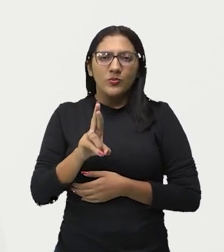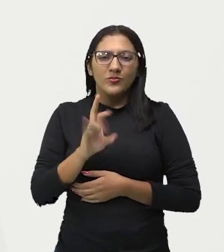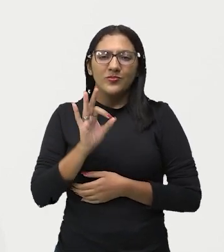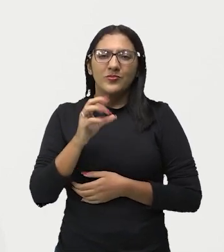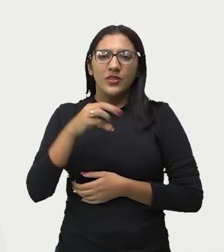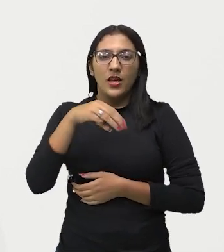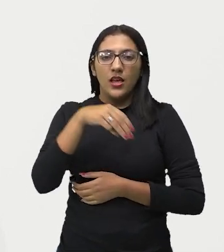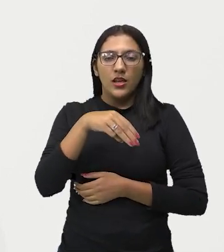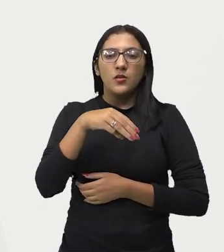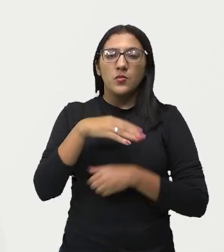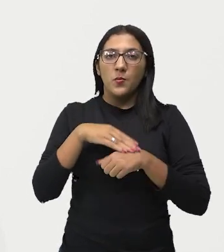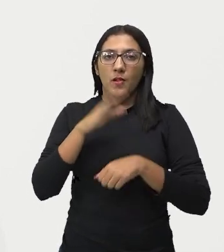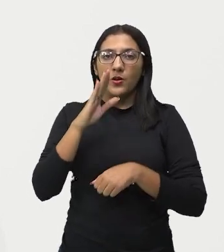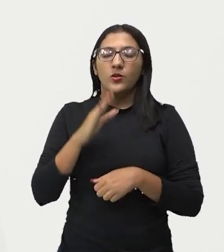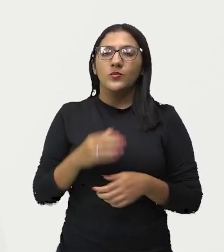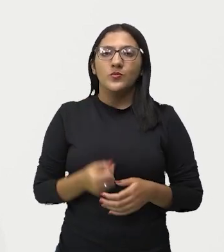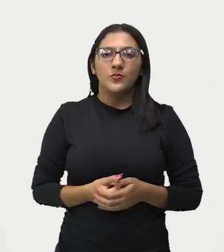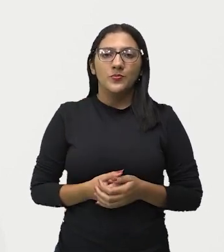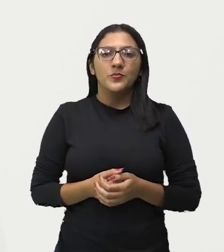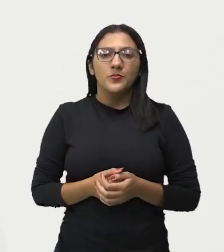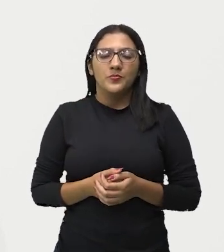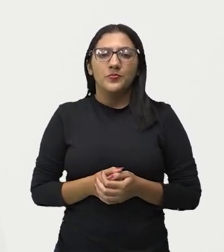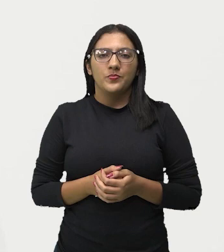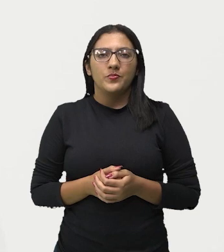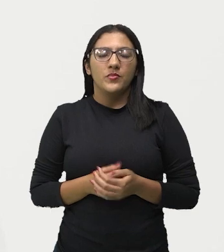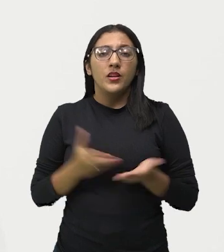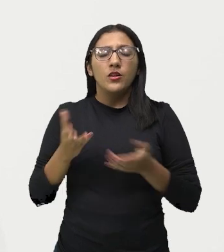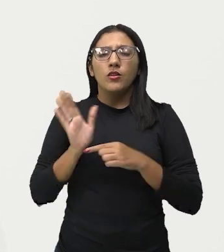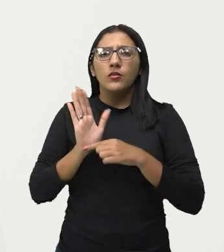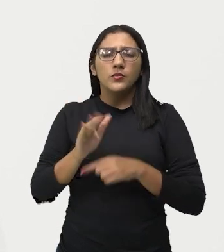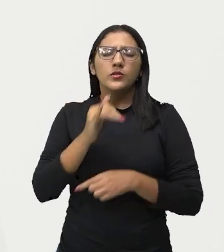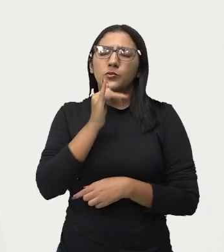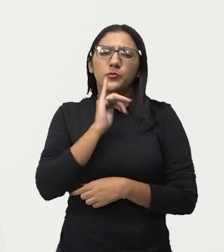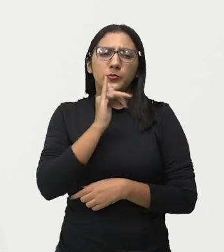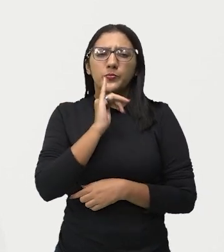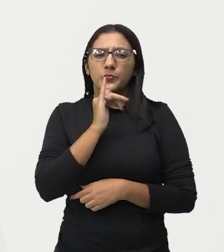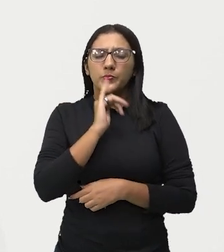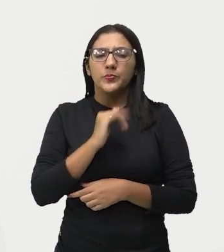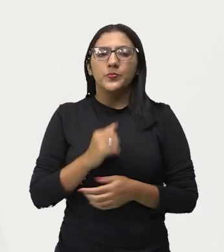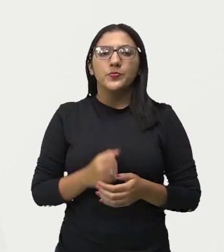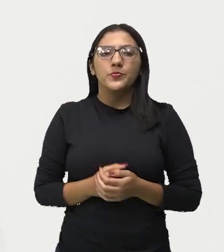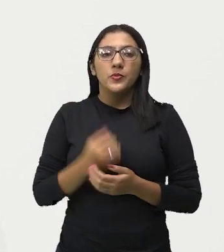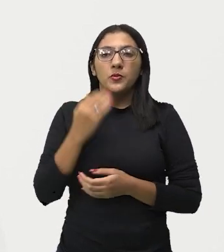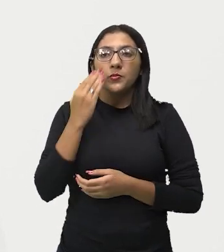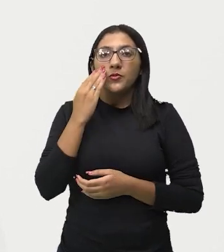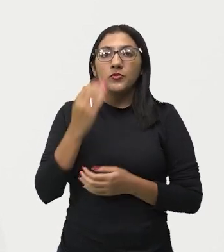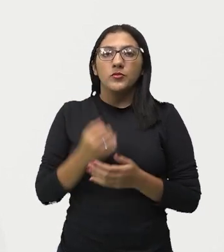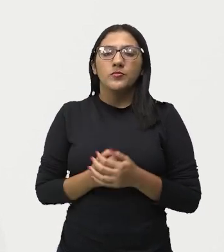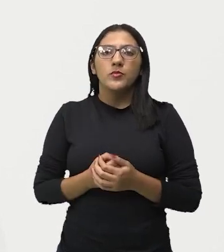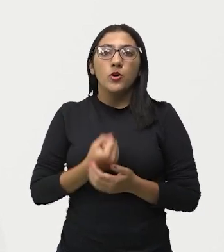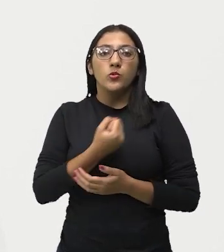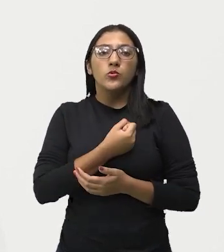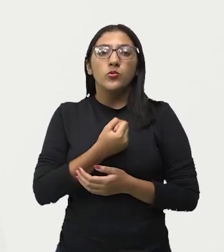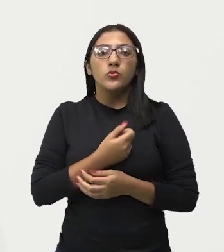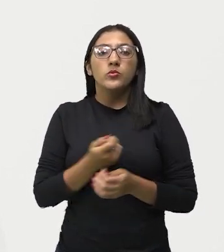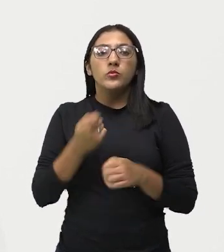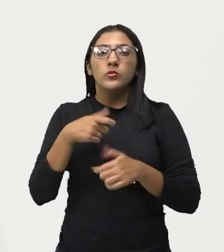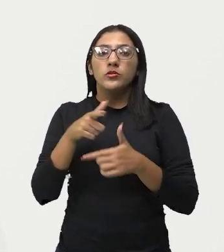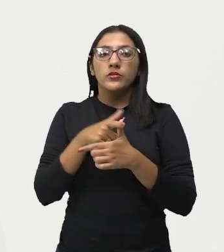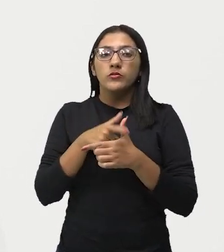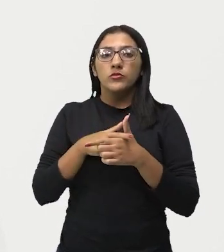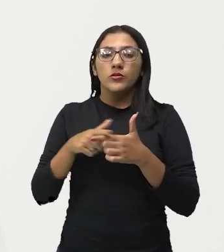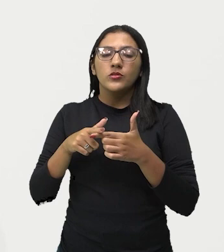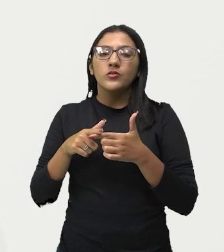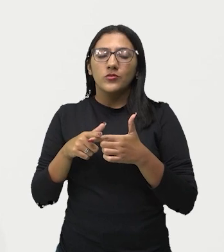O maior divisor comum, tá legal? E aí, o professor trouxe aqui um exemplo para você, ó. Eu trouxe aqui os divisores. Qual é o maior